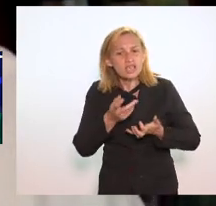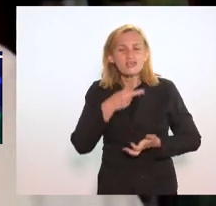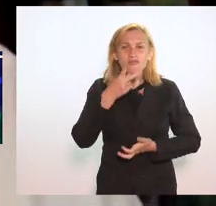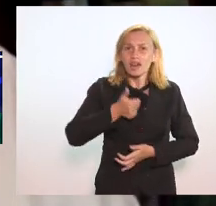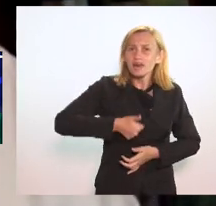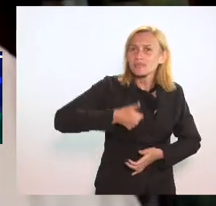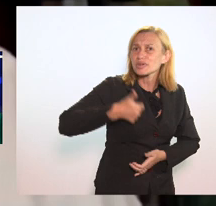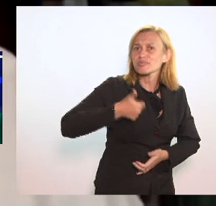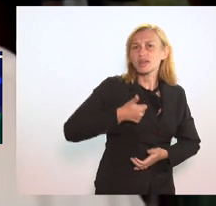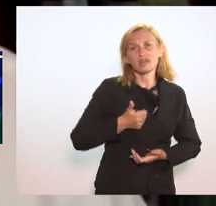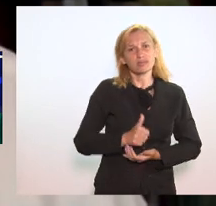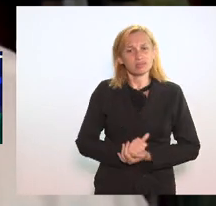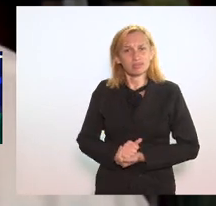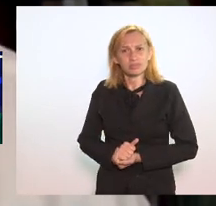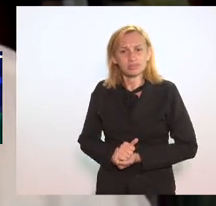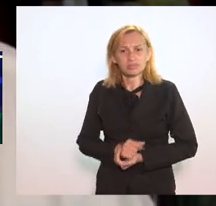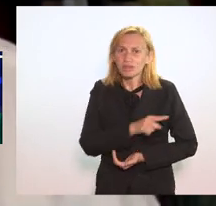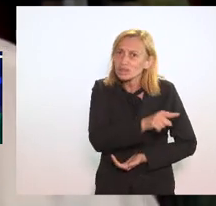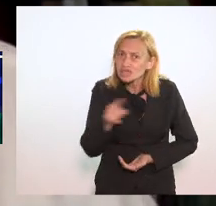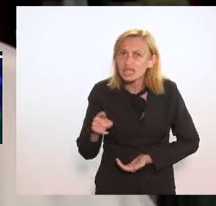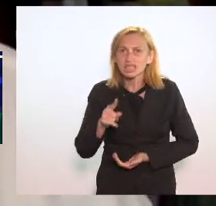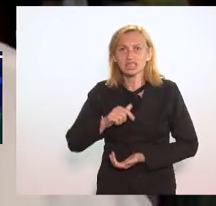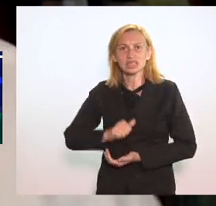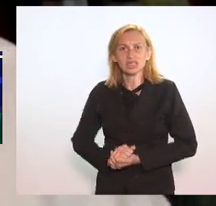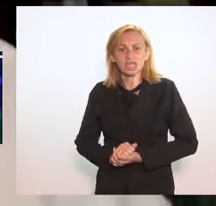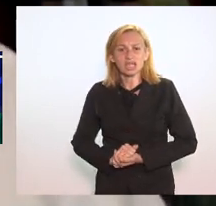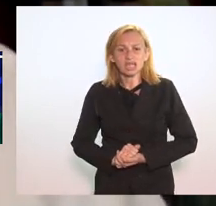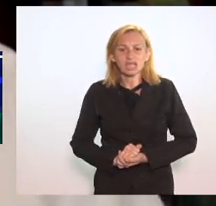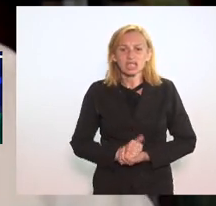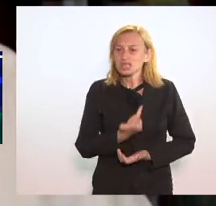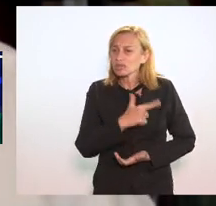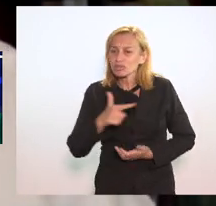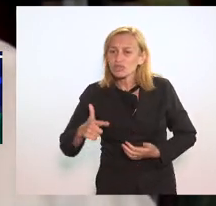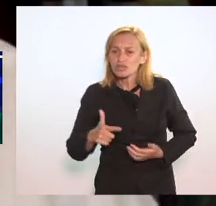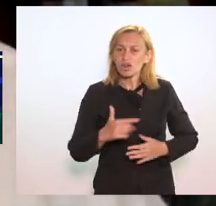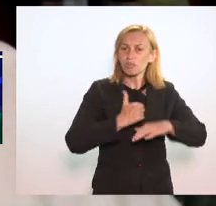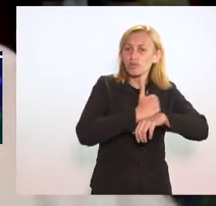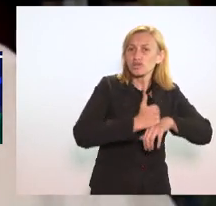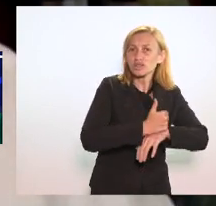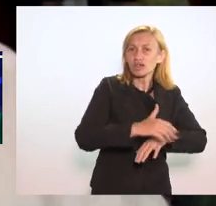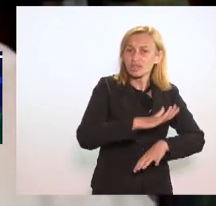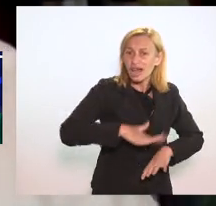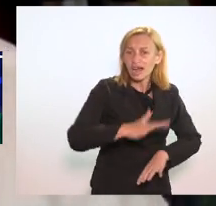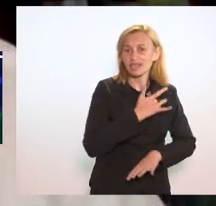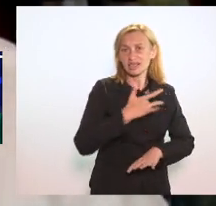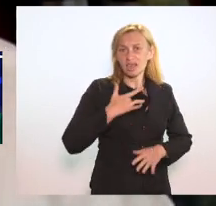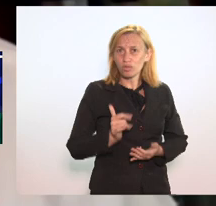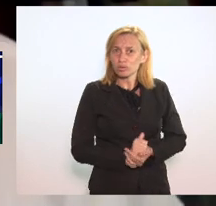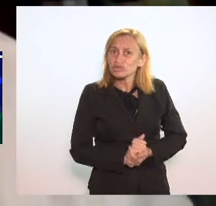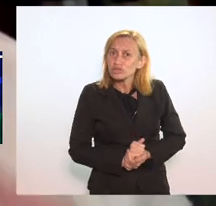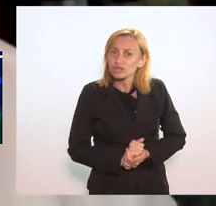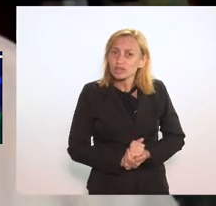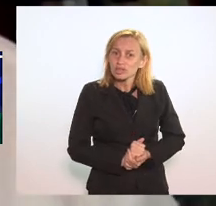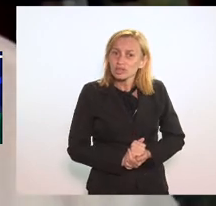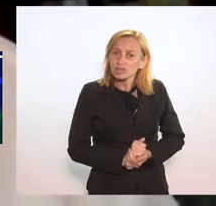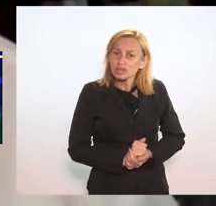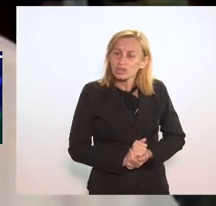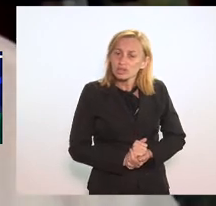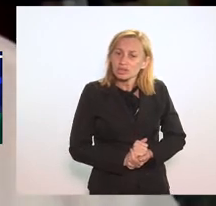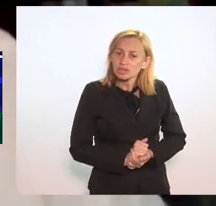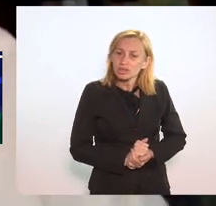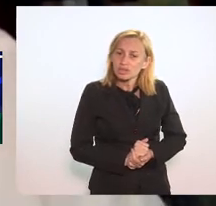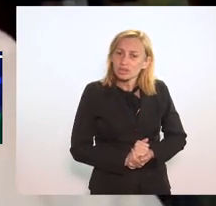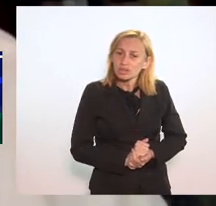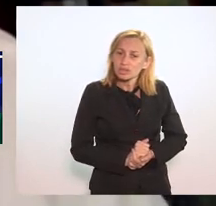em primeiro lugar para vocês que sem esses elementos mais anos tá